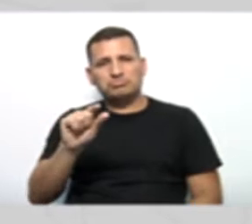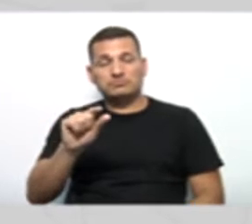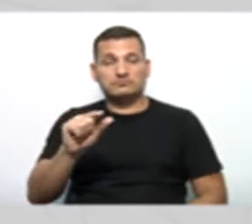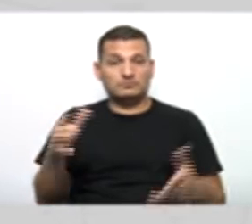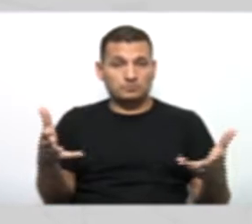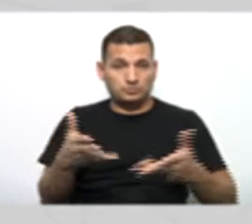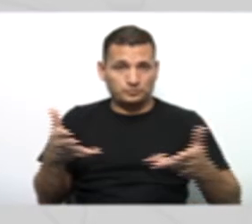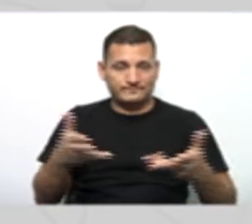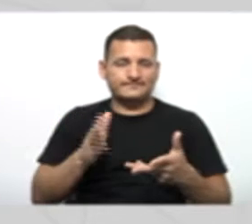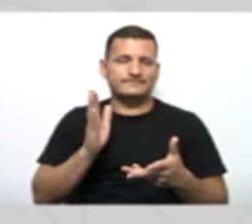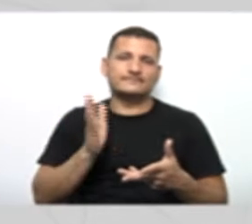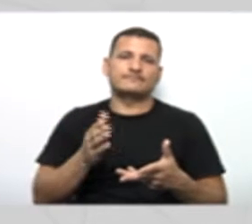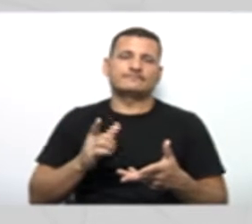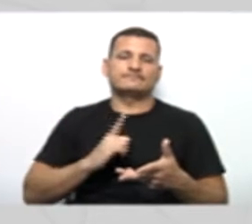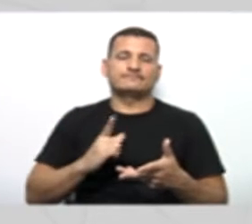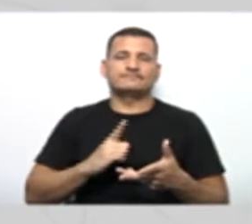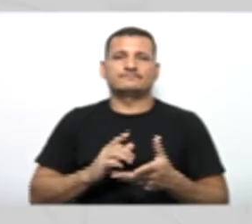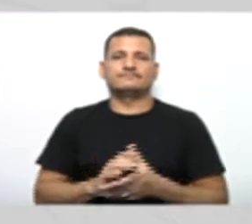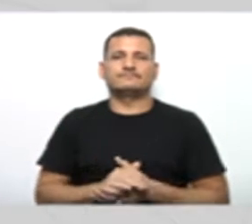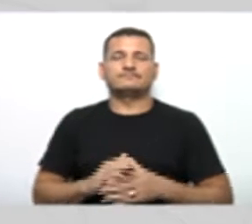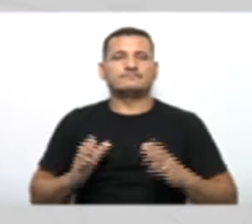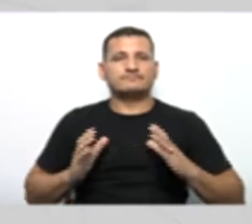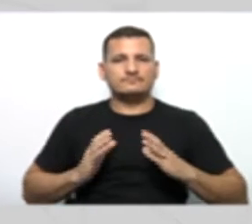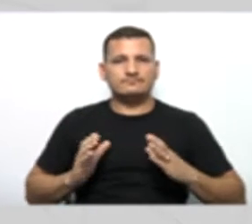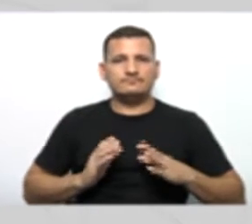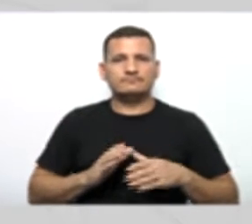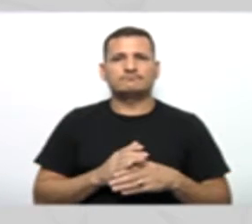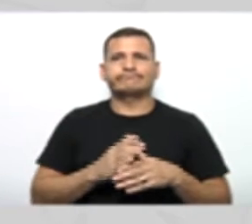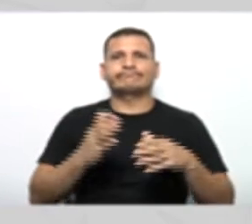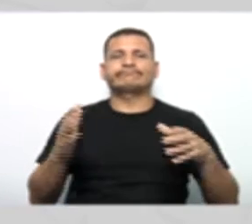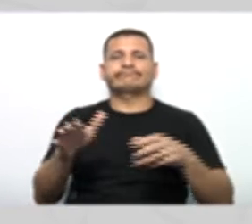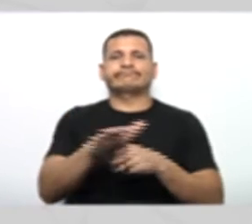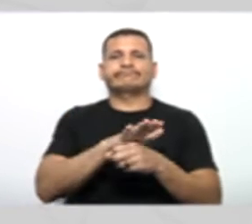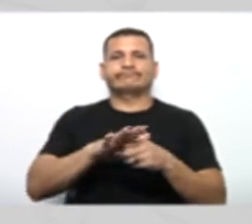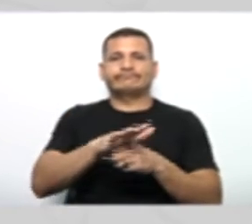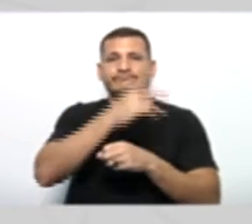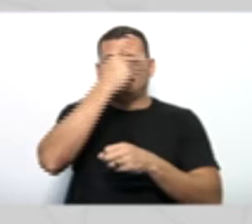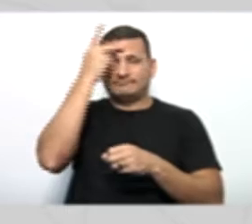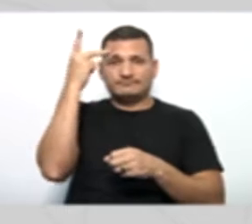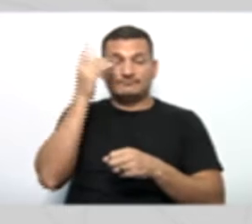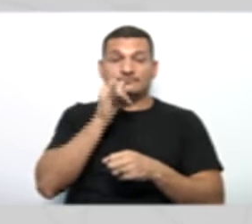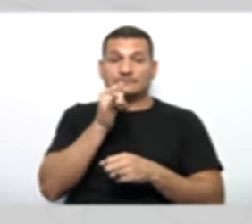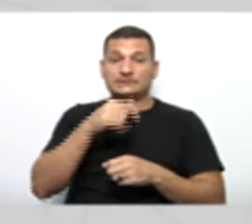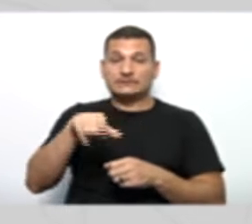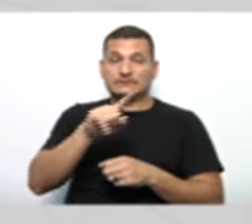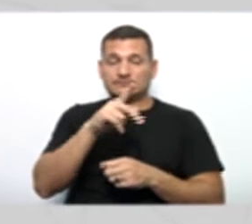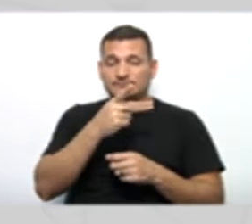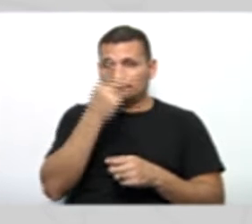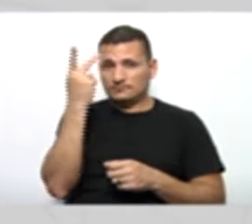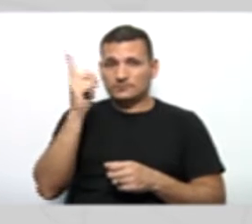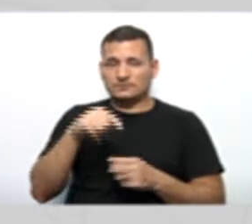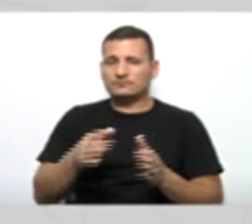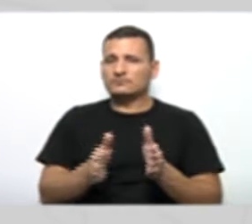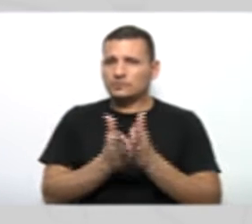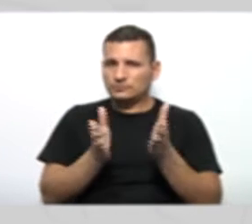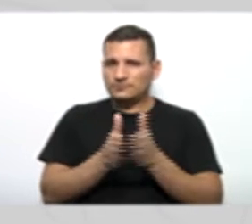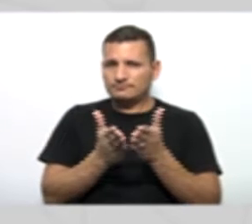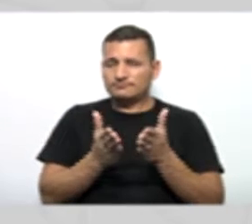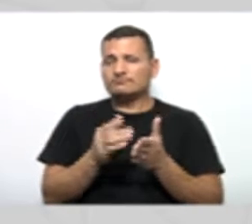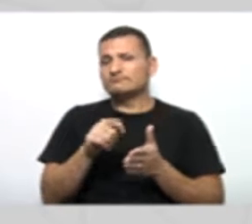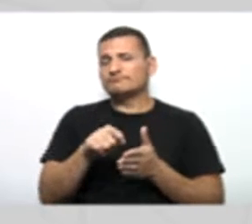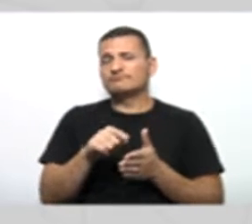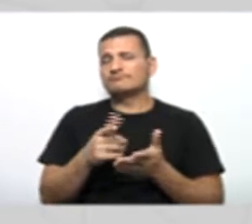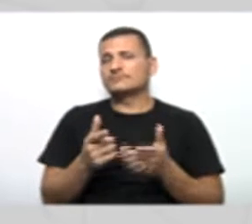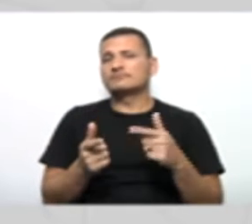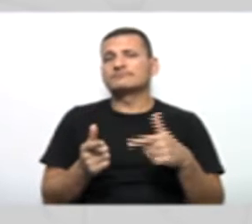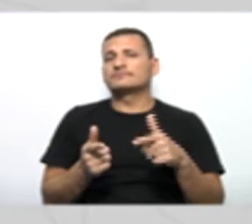temos cidades que comportam muitas pessoas. E se essas pessoas forem pobres, elas, consequentemente, não vão